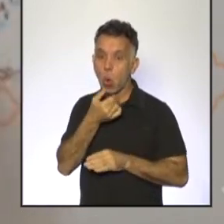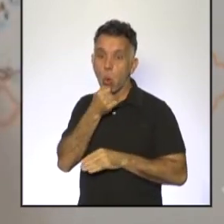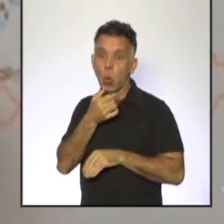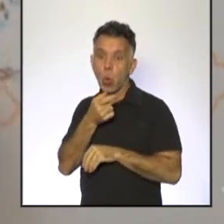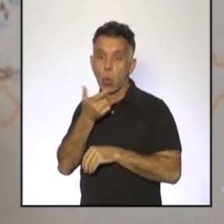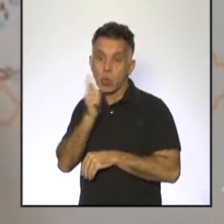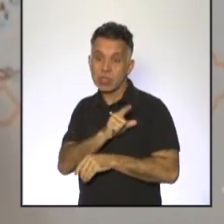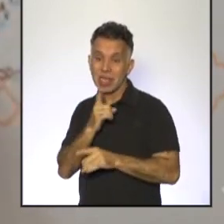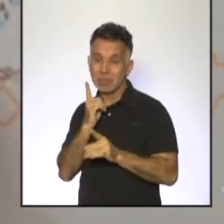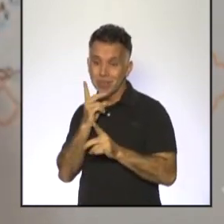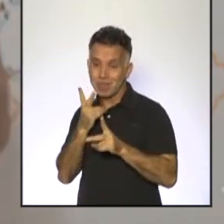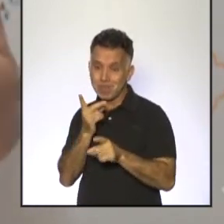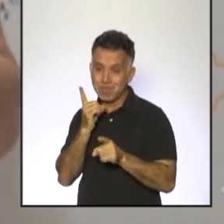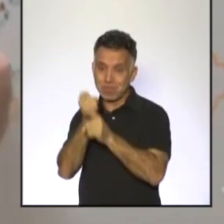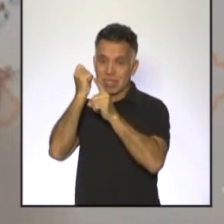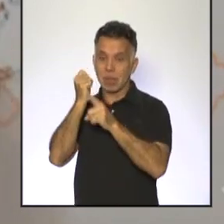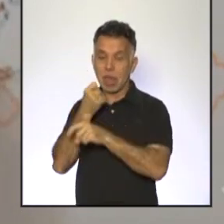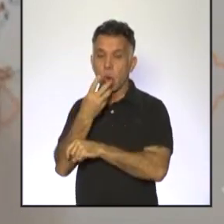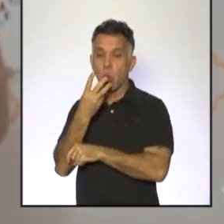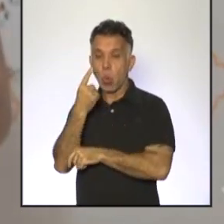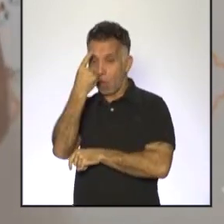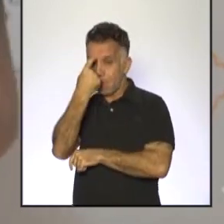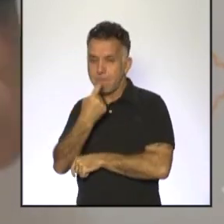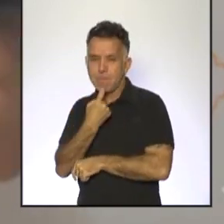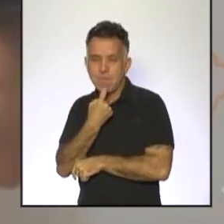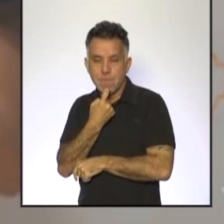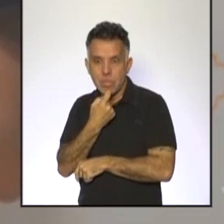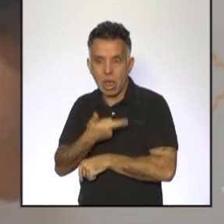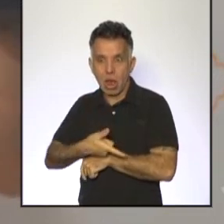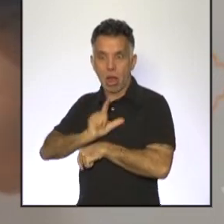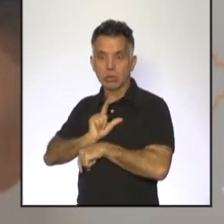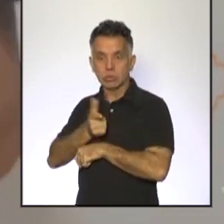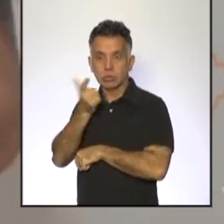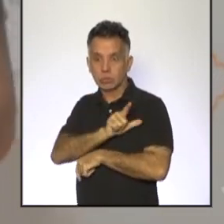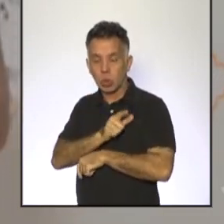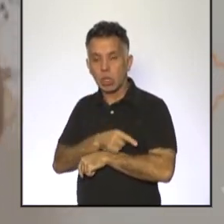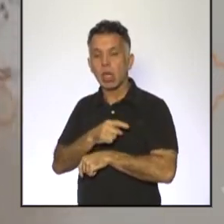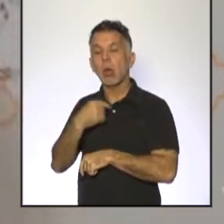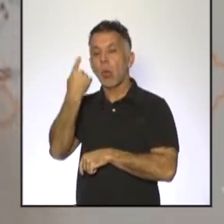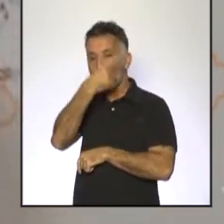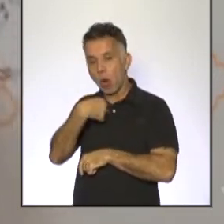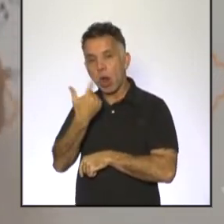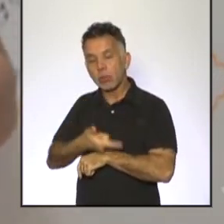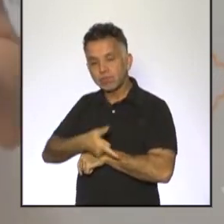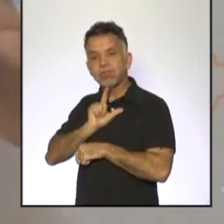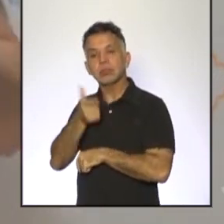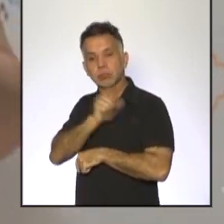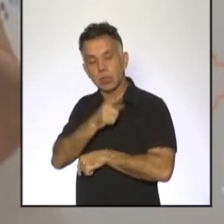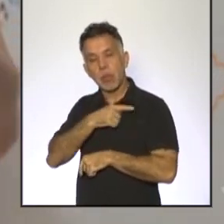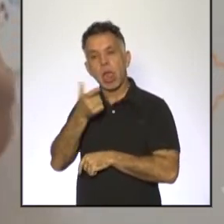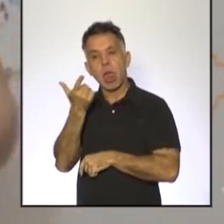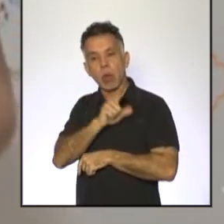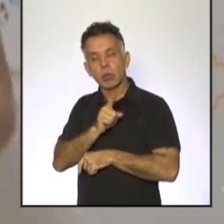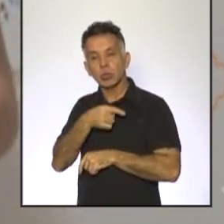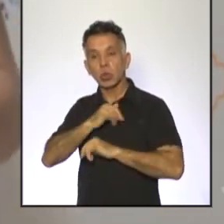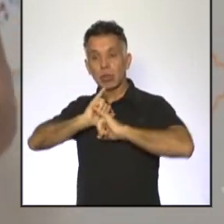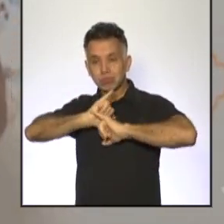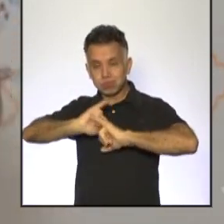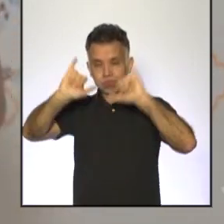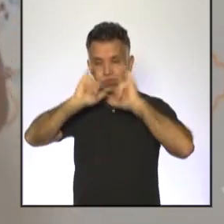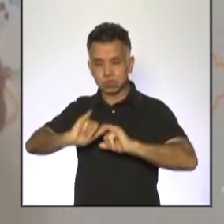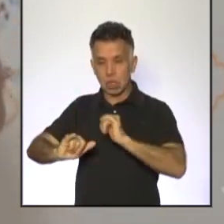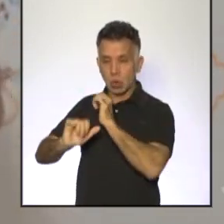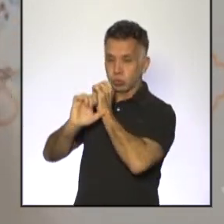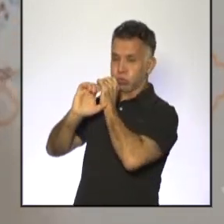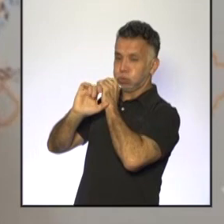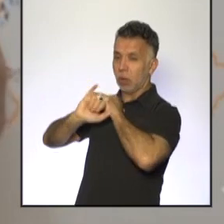de antecedência, 1 hora de antecedência também, e que conseguem efetivamente soar o alarme para a